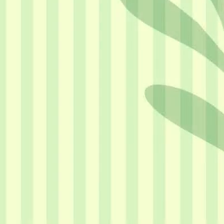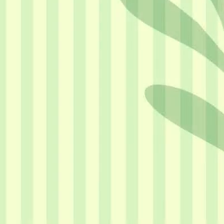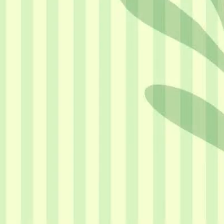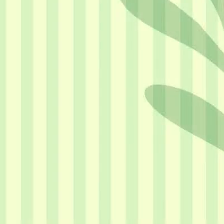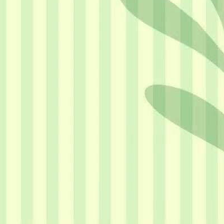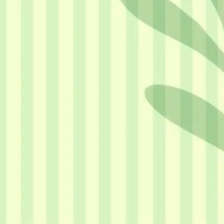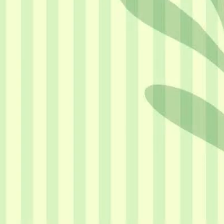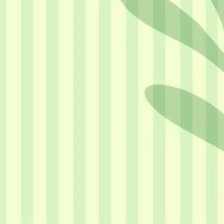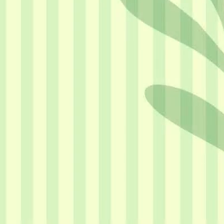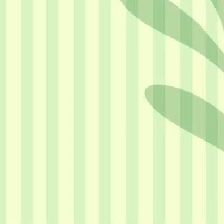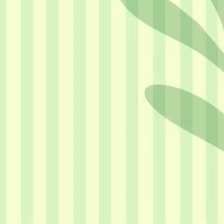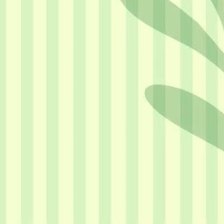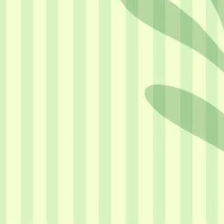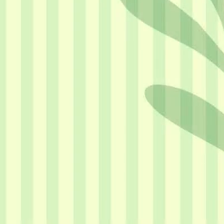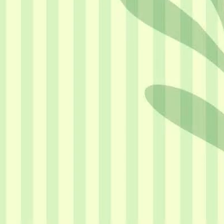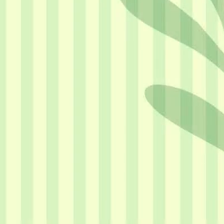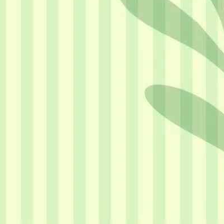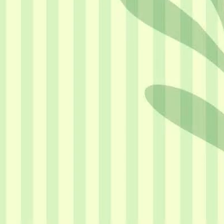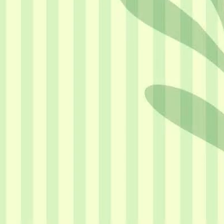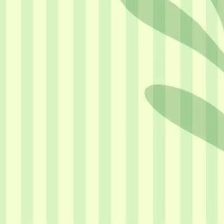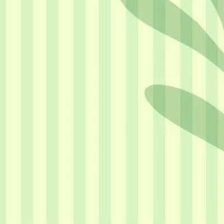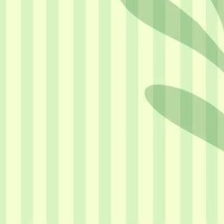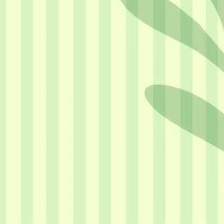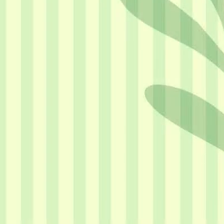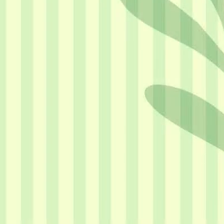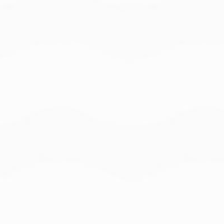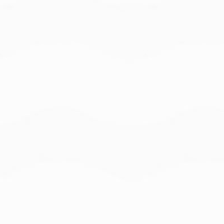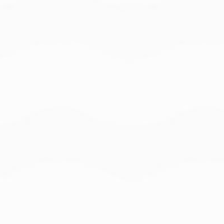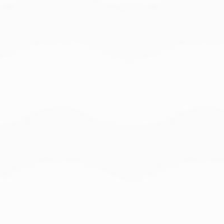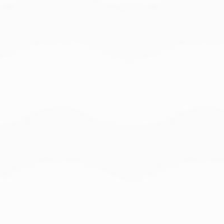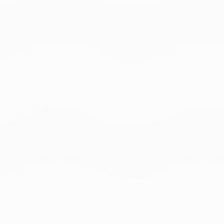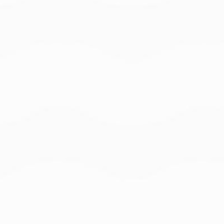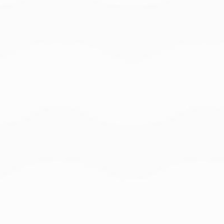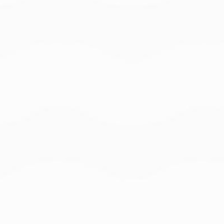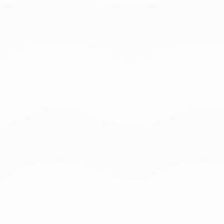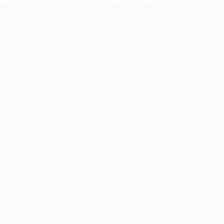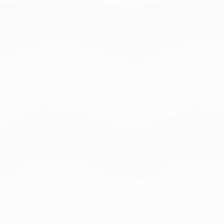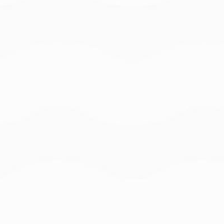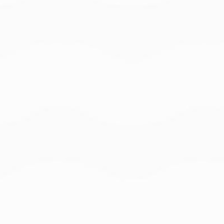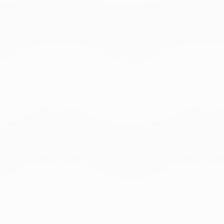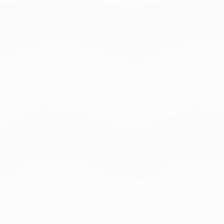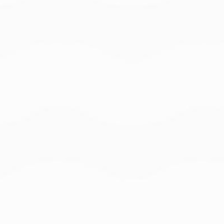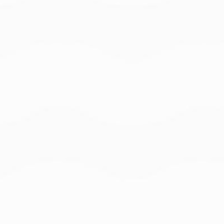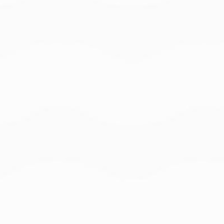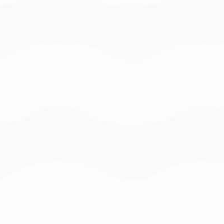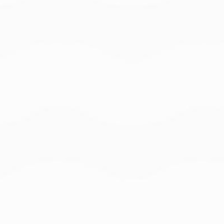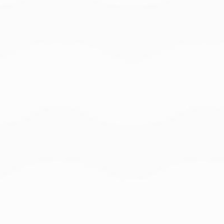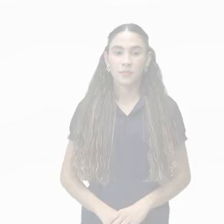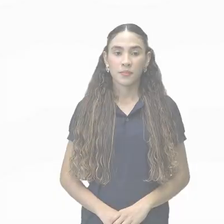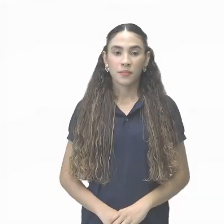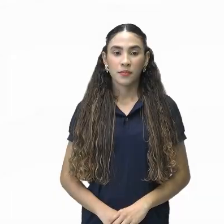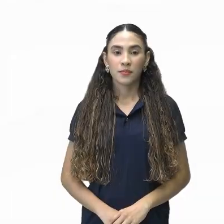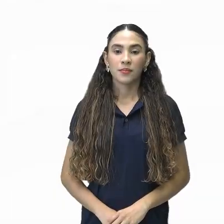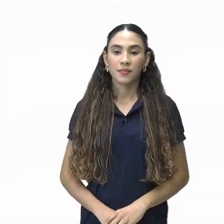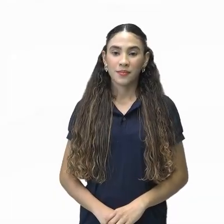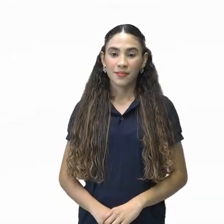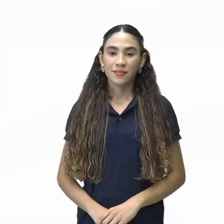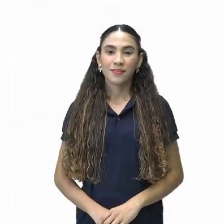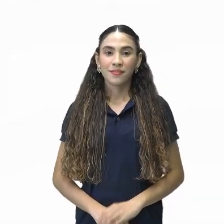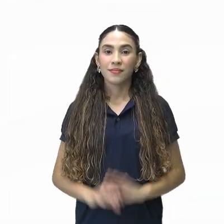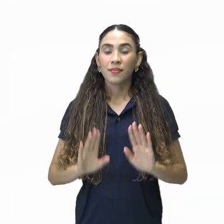para continuar falando sobre a diversidade ou a biodiversidade brasileira. Grande parte da biodiversidade